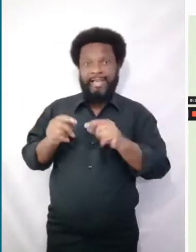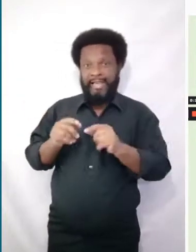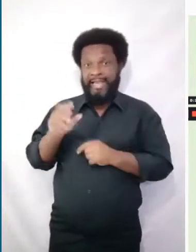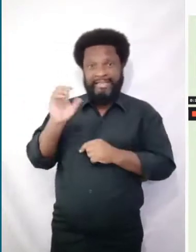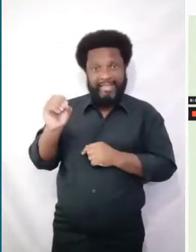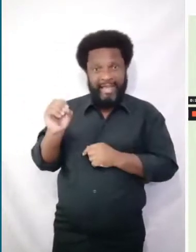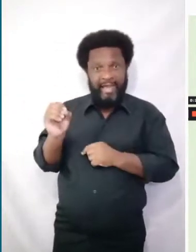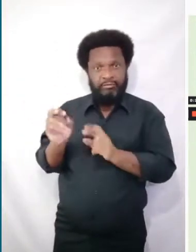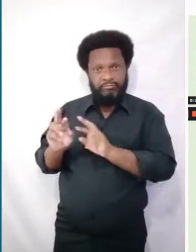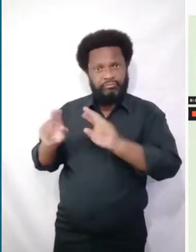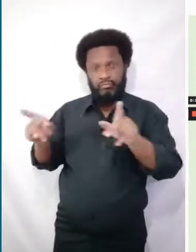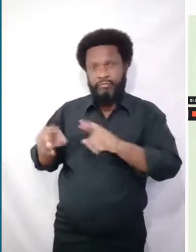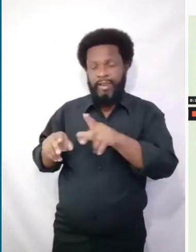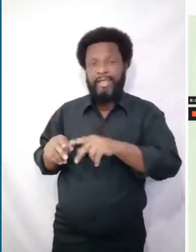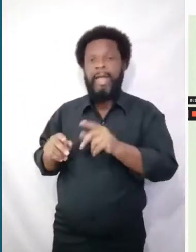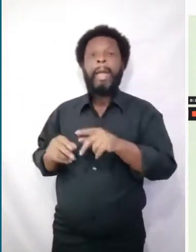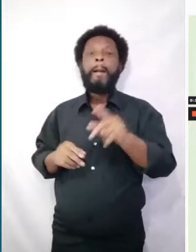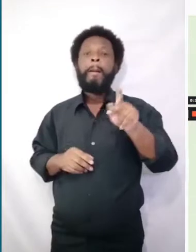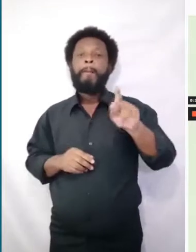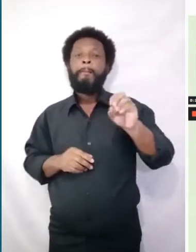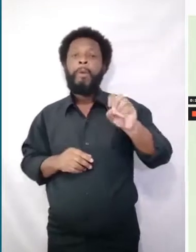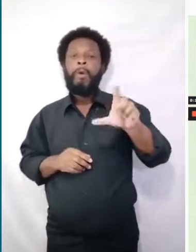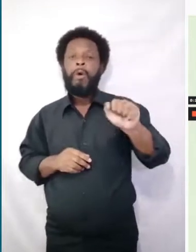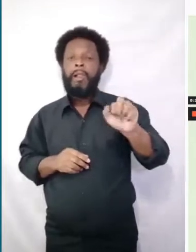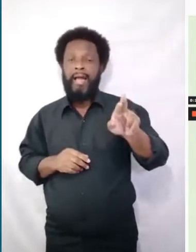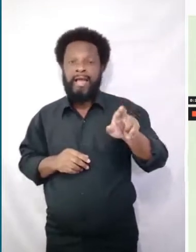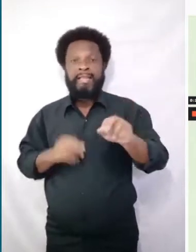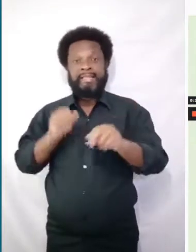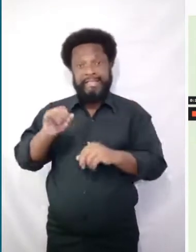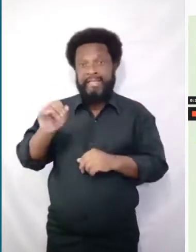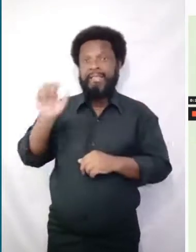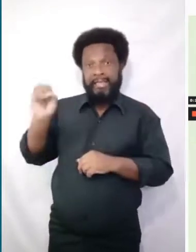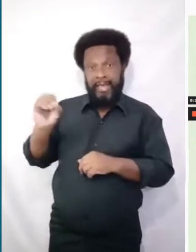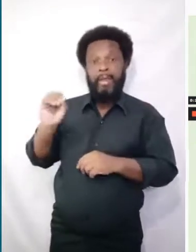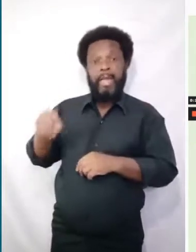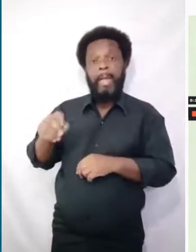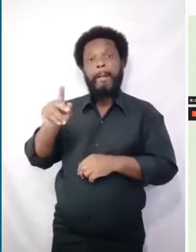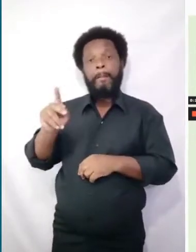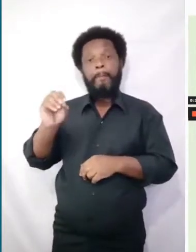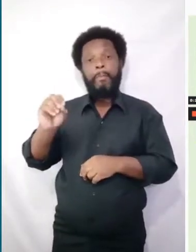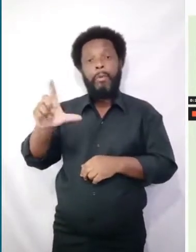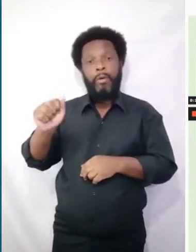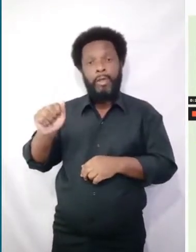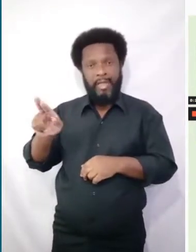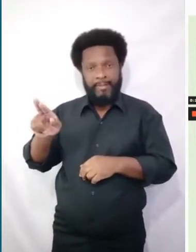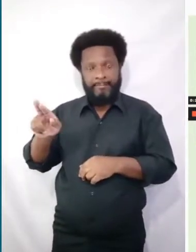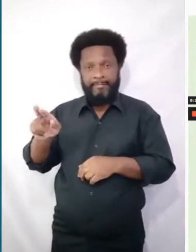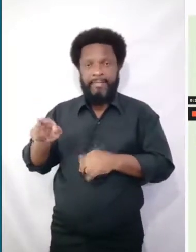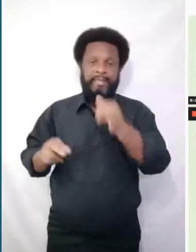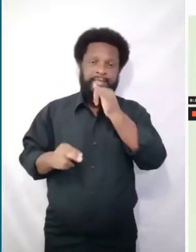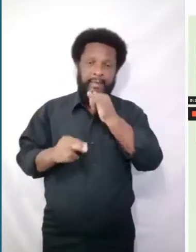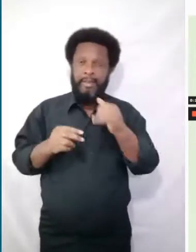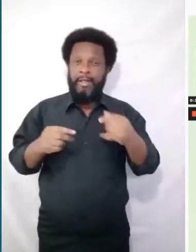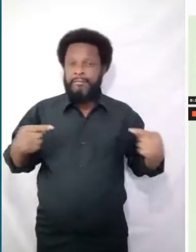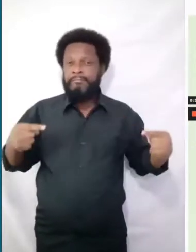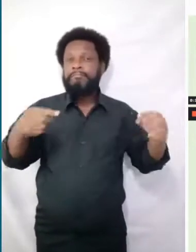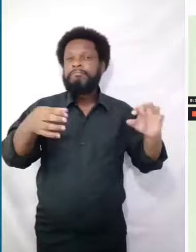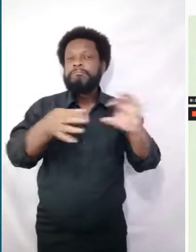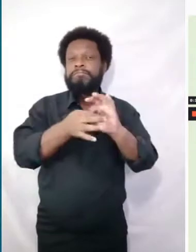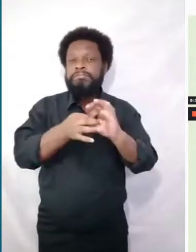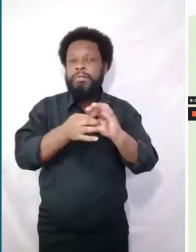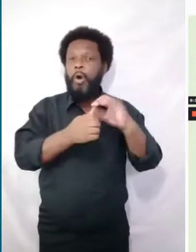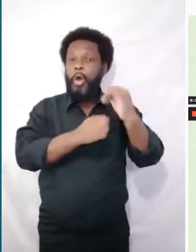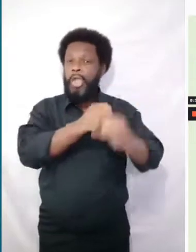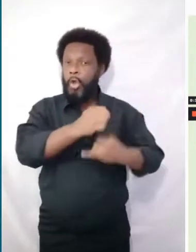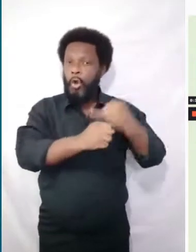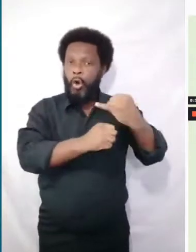diferença for diferente de zero, a ligação ela é polar. Se a diferença ela é igual a zero, a ligação ela é apolar. Se a gente pensar na ligação iônica,